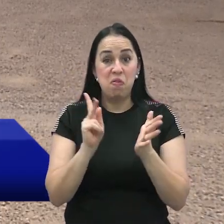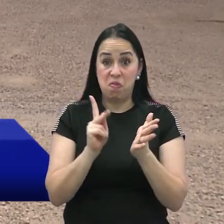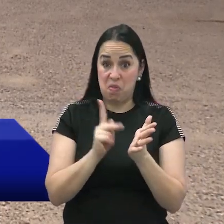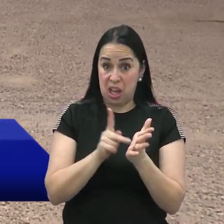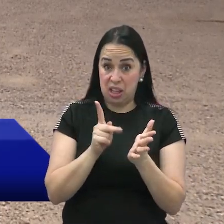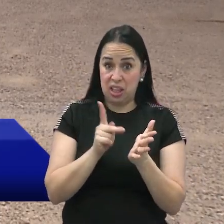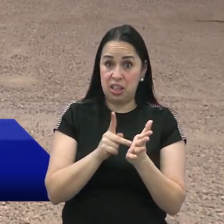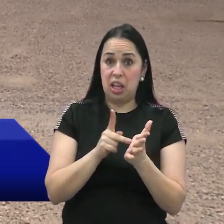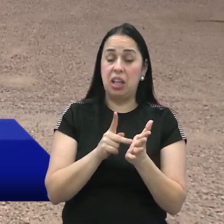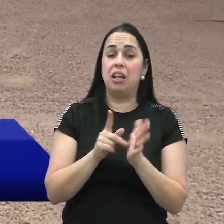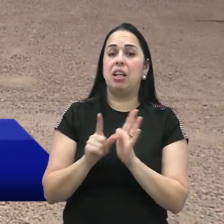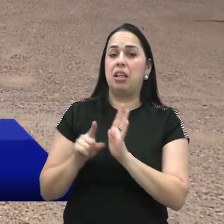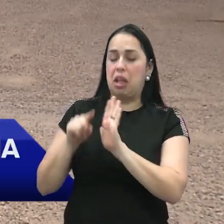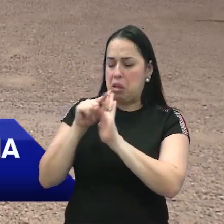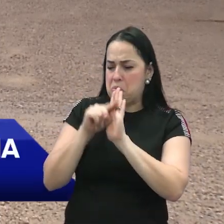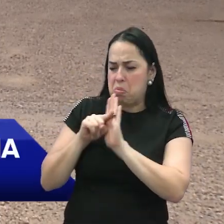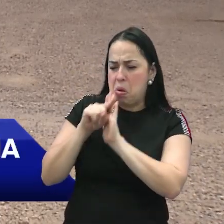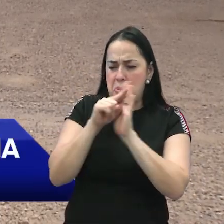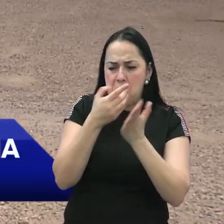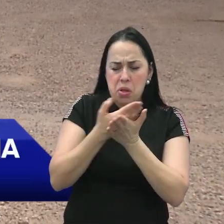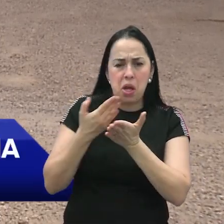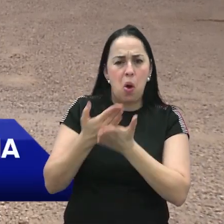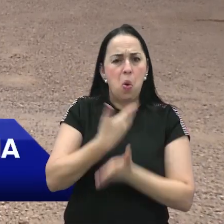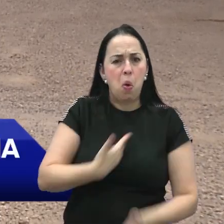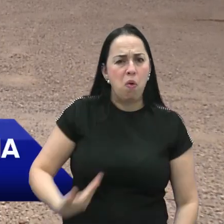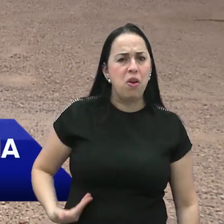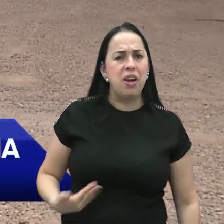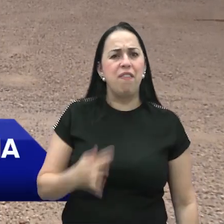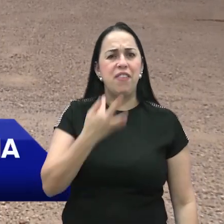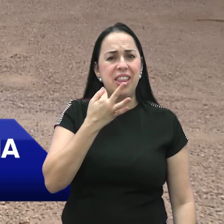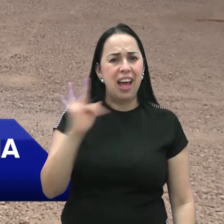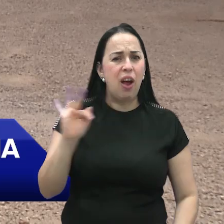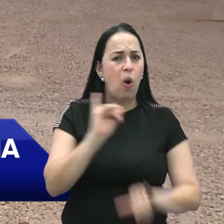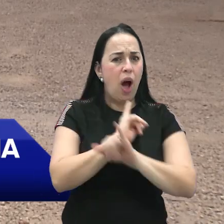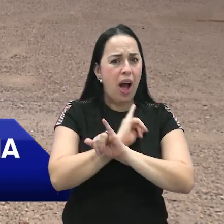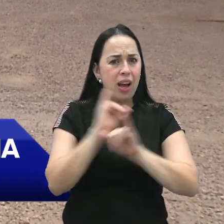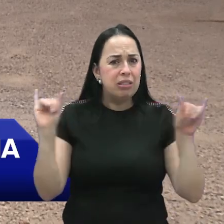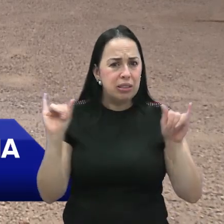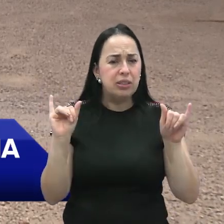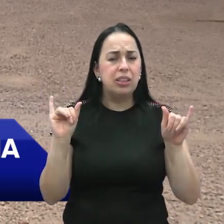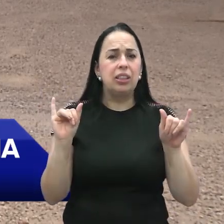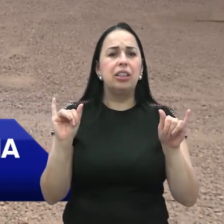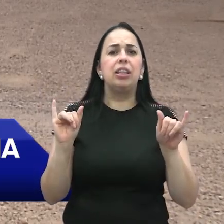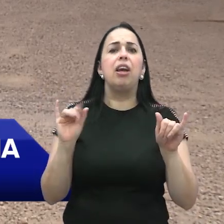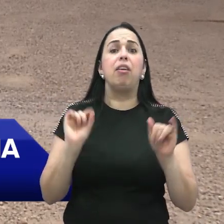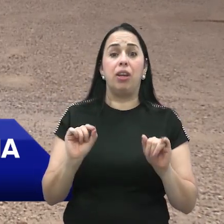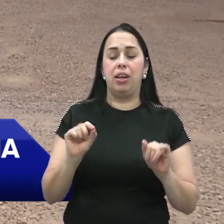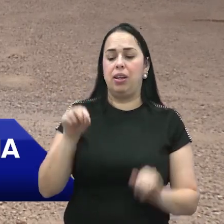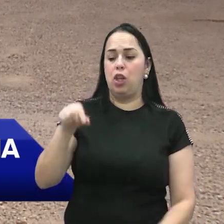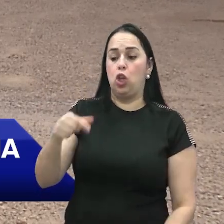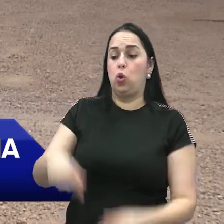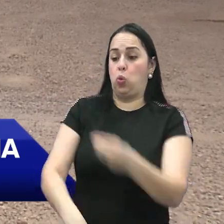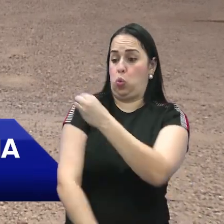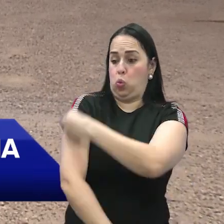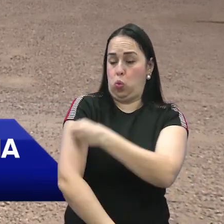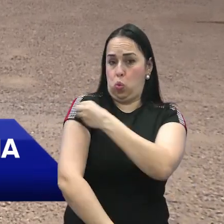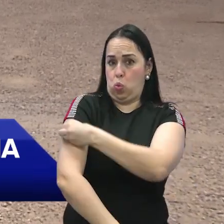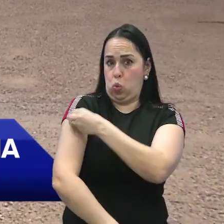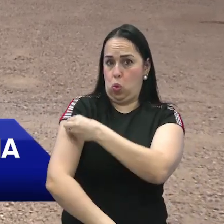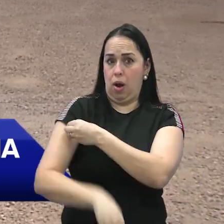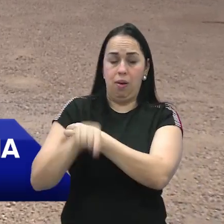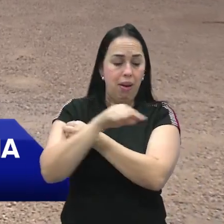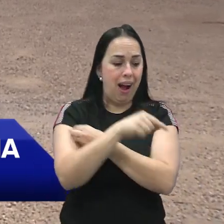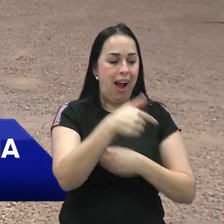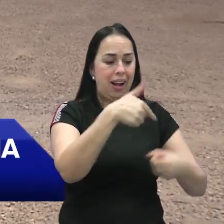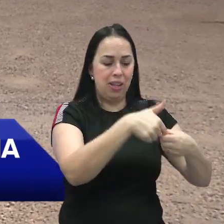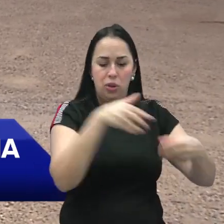mesmo, após estudos de viabilidade, o governo federal anunciou que deve aumentar o percentual do etanol